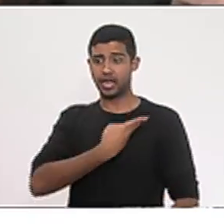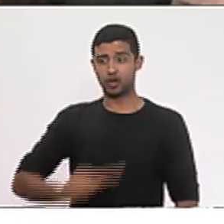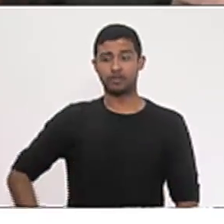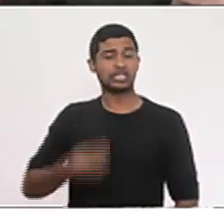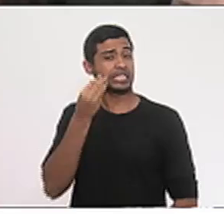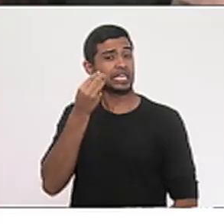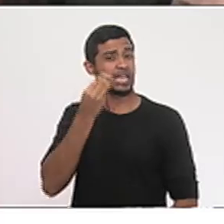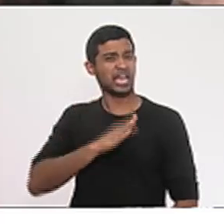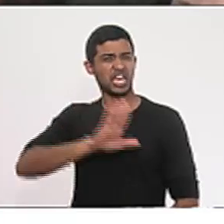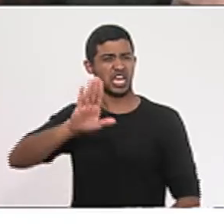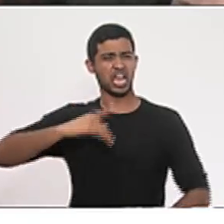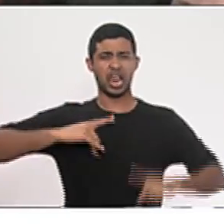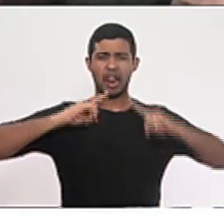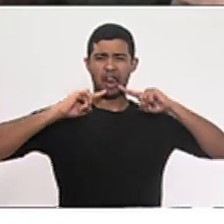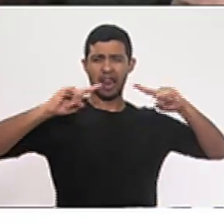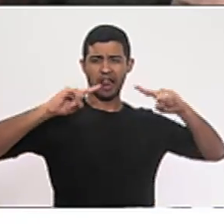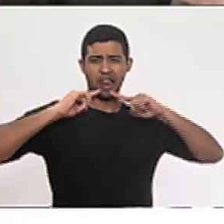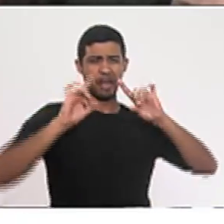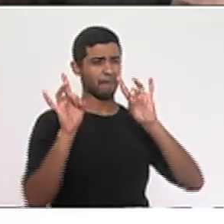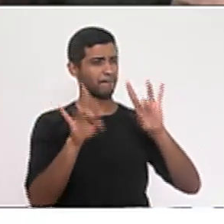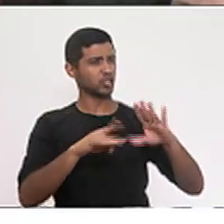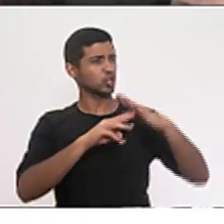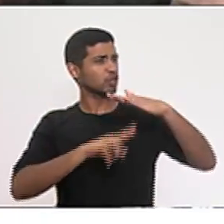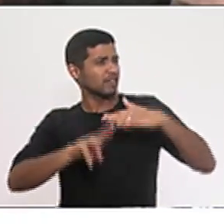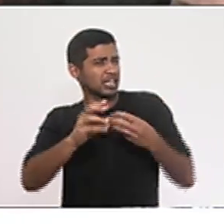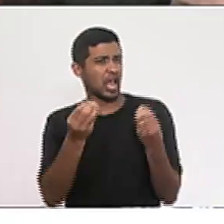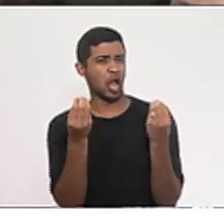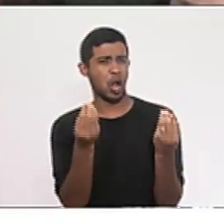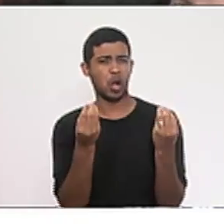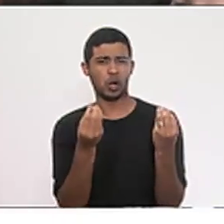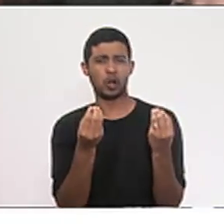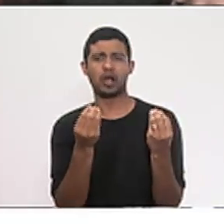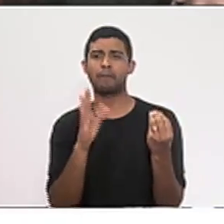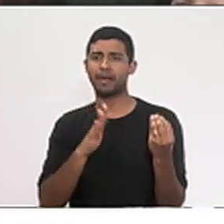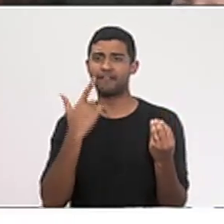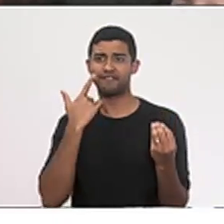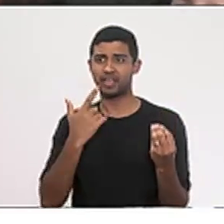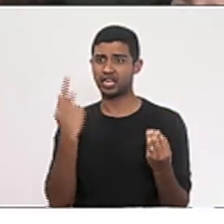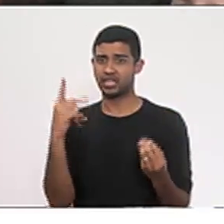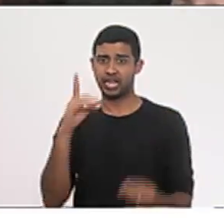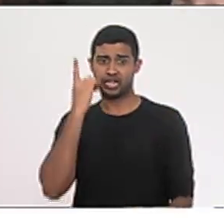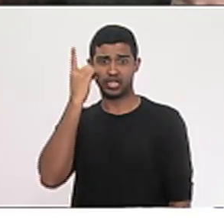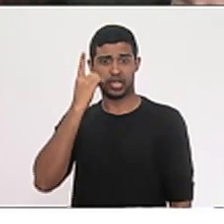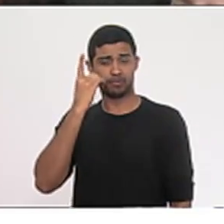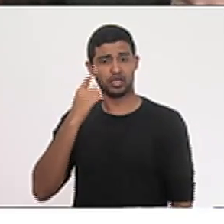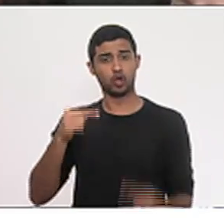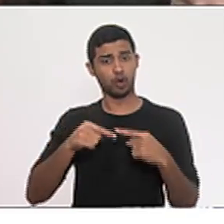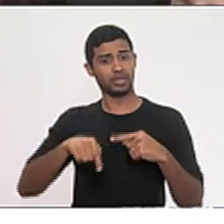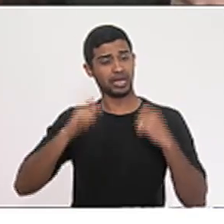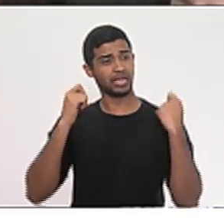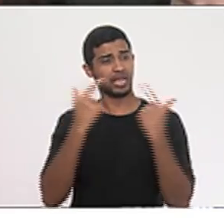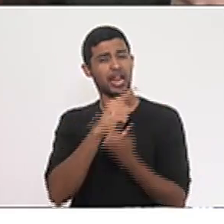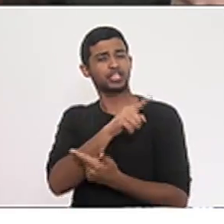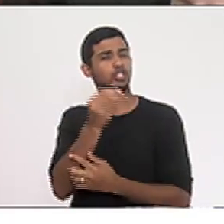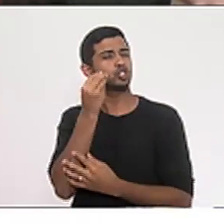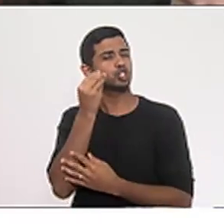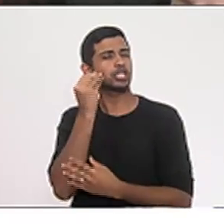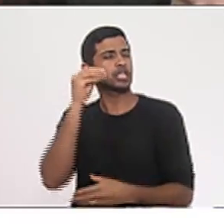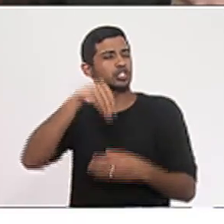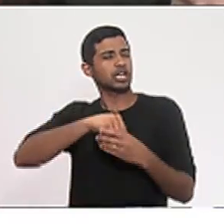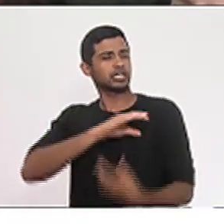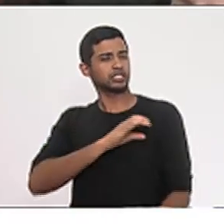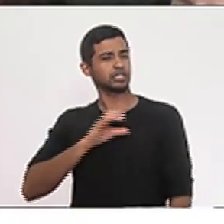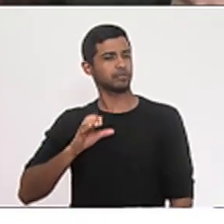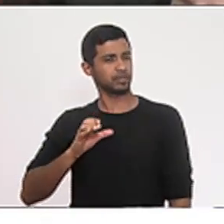campanha criticou o abandono das universidades estaduais, pois deputados da sua base Aqui na Assembleia, tentaram instaurar uma CPI